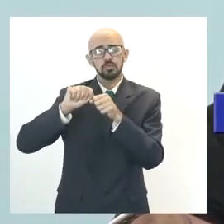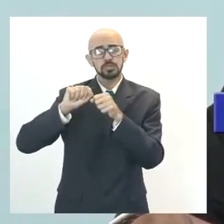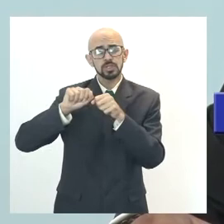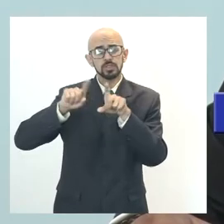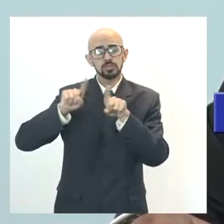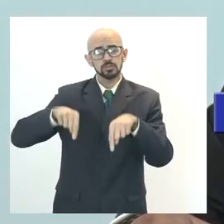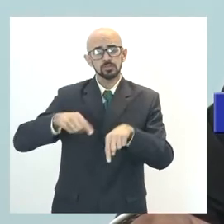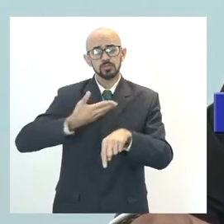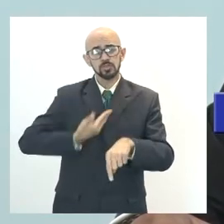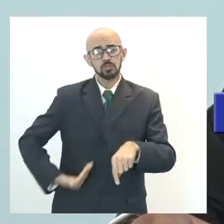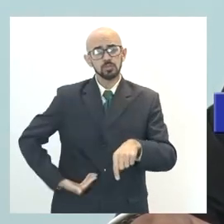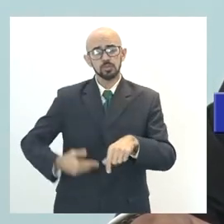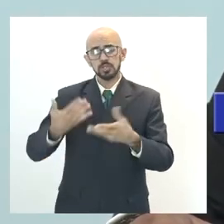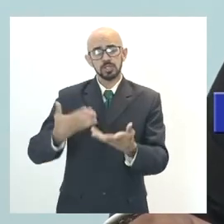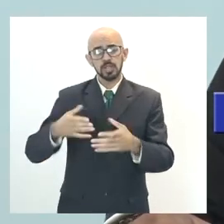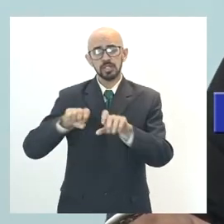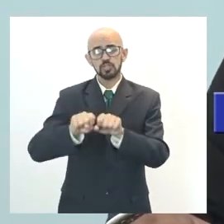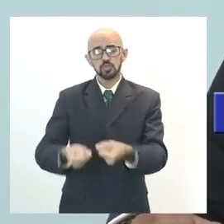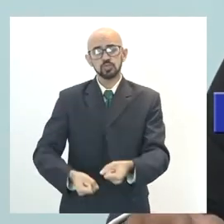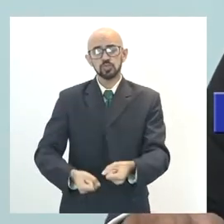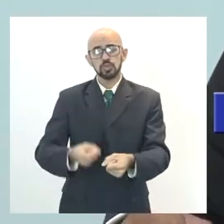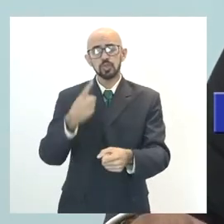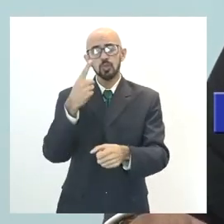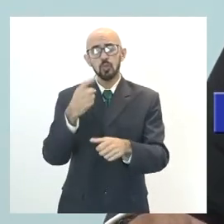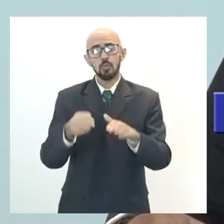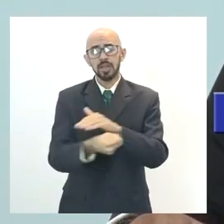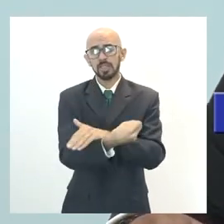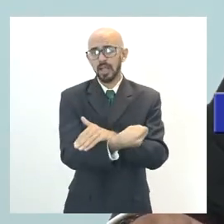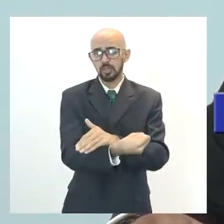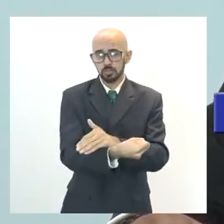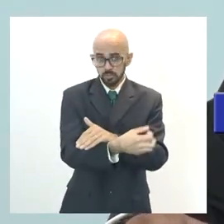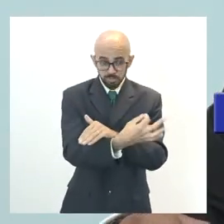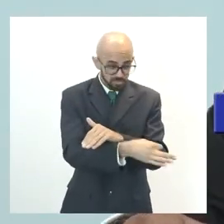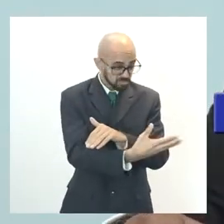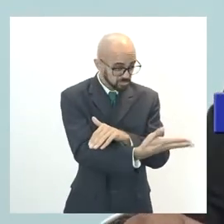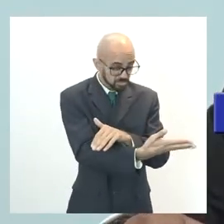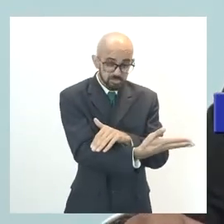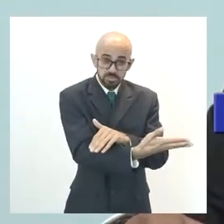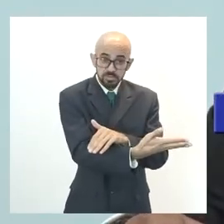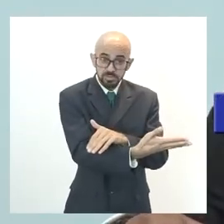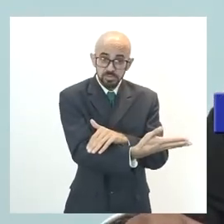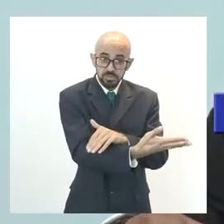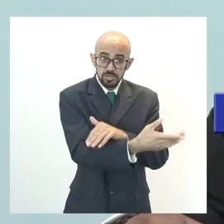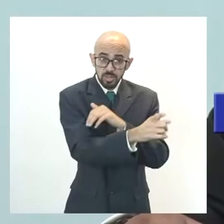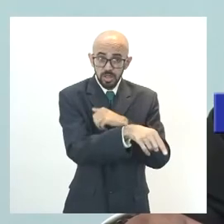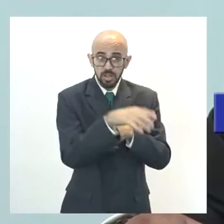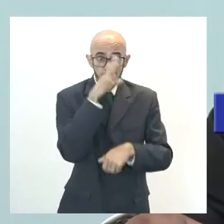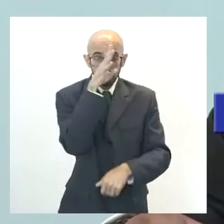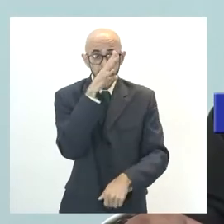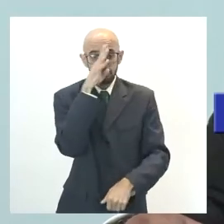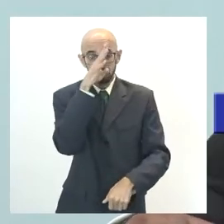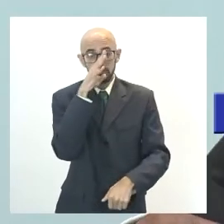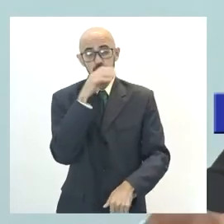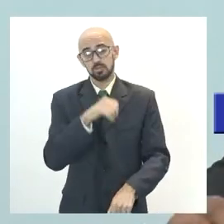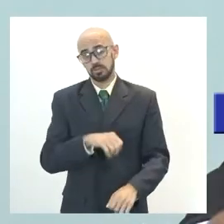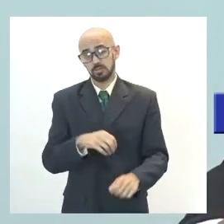público e eles tão querendo destruir em questão de uma data isso sabe surdo